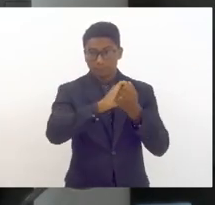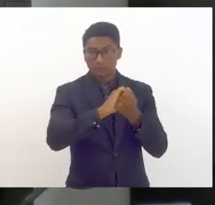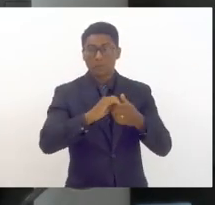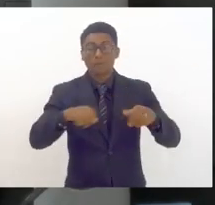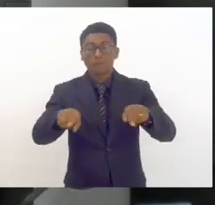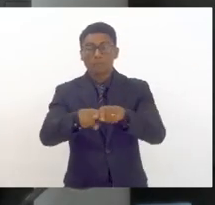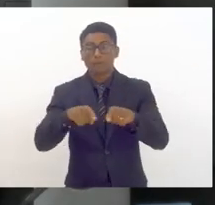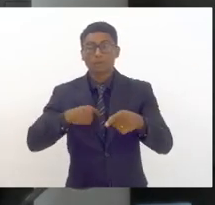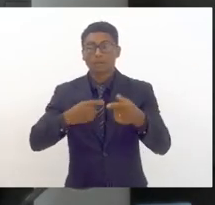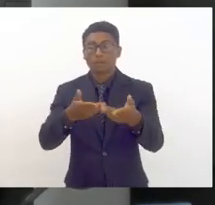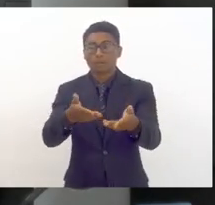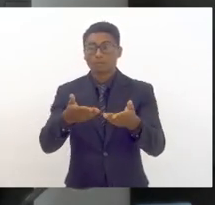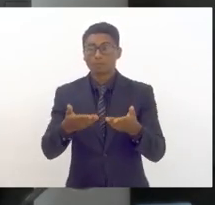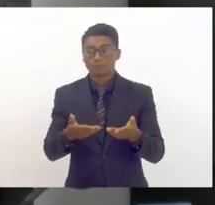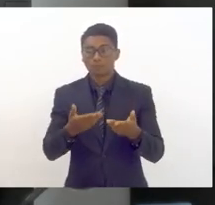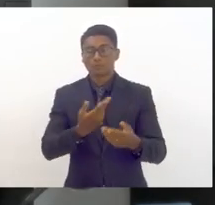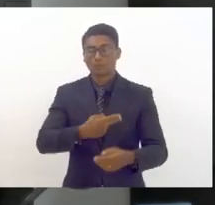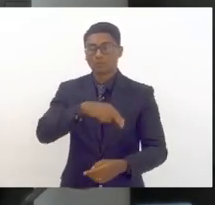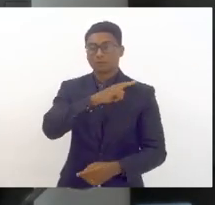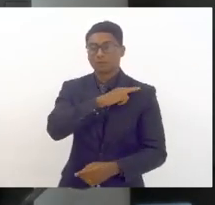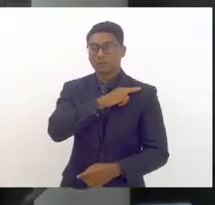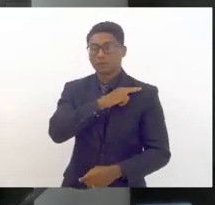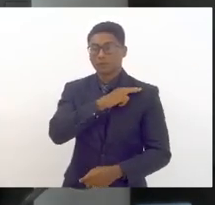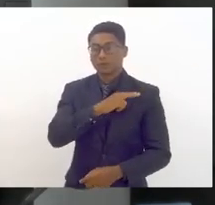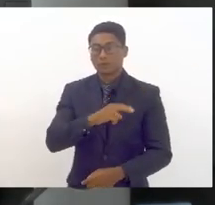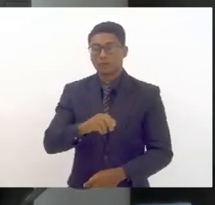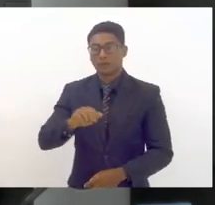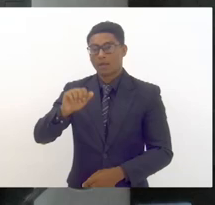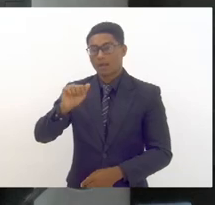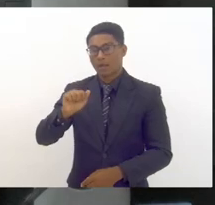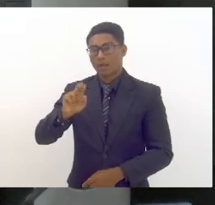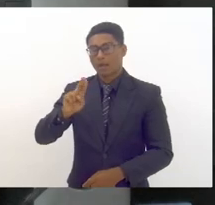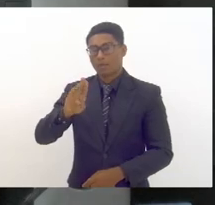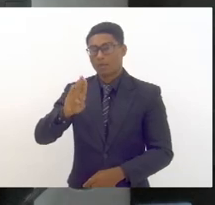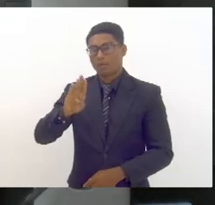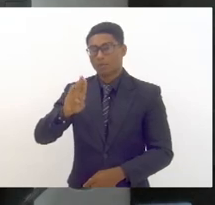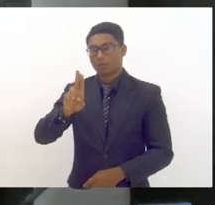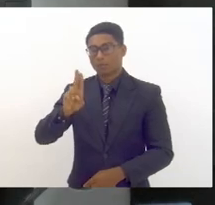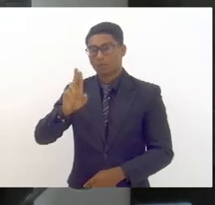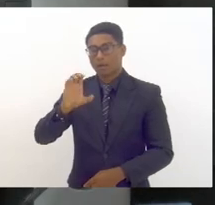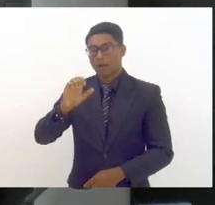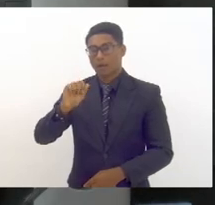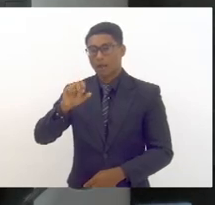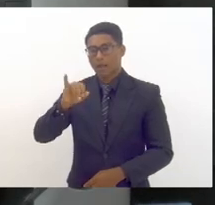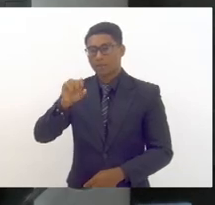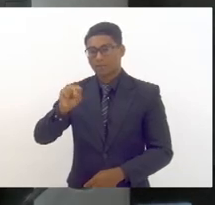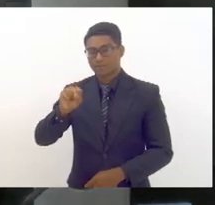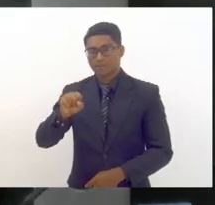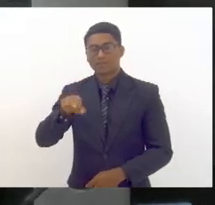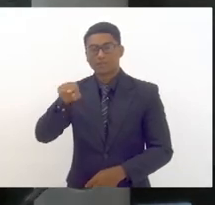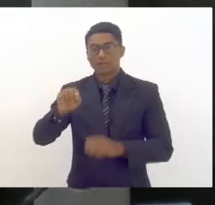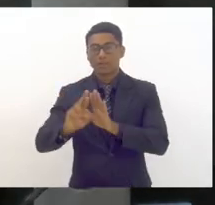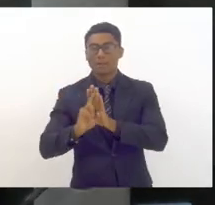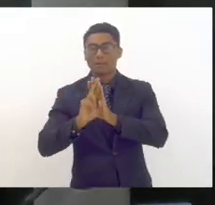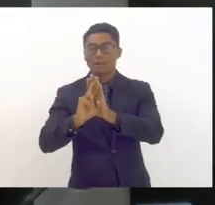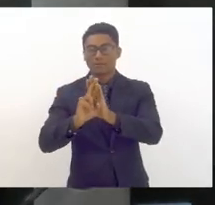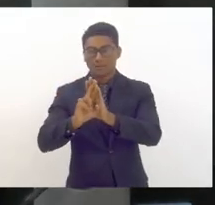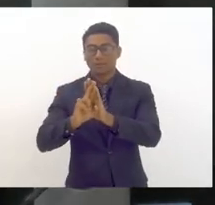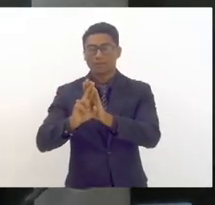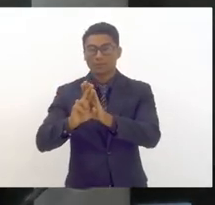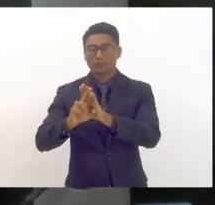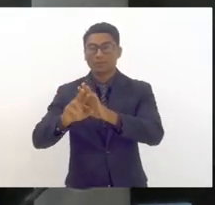também da mesa o coronel Albucassis, que nessa manhã representa, né, o comando-geral do Corpo